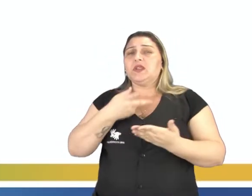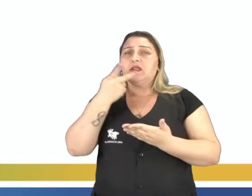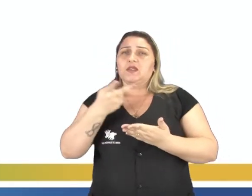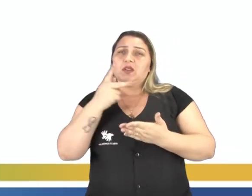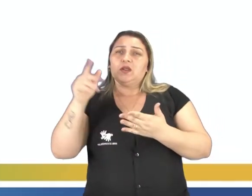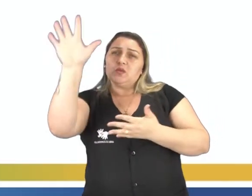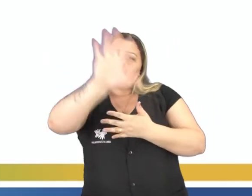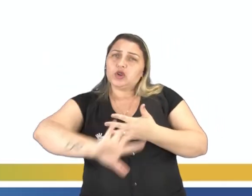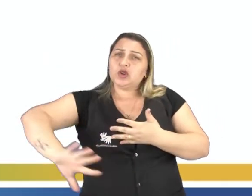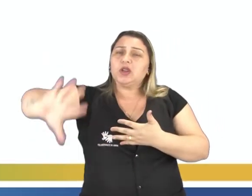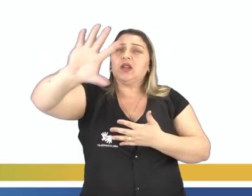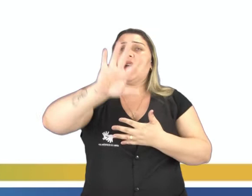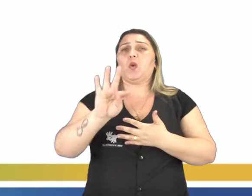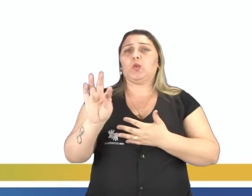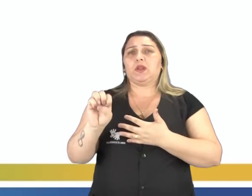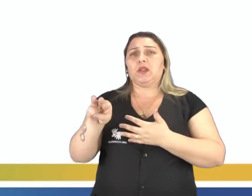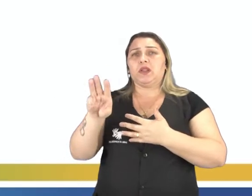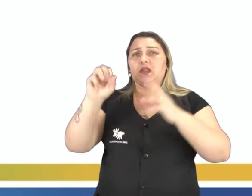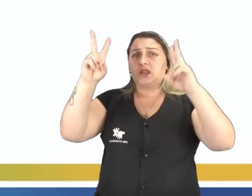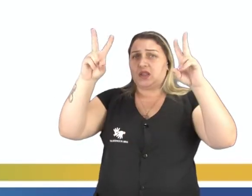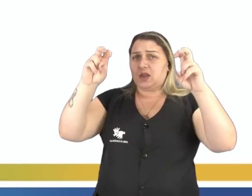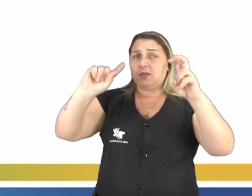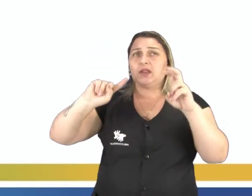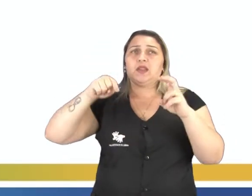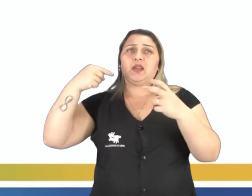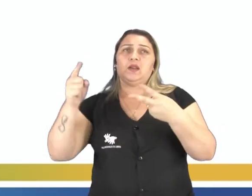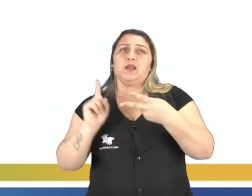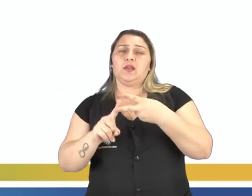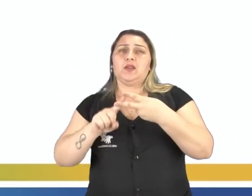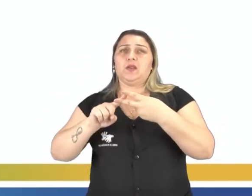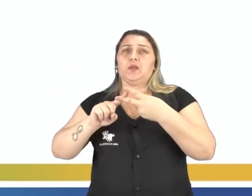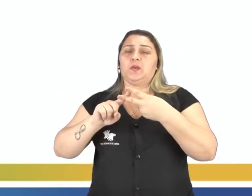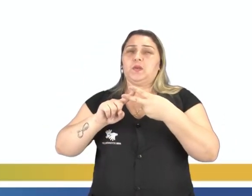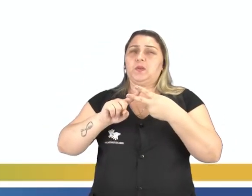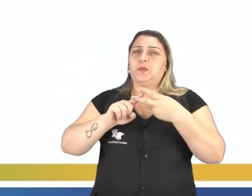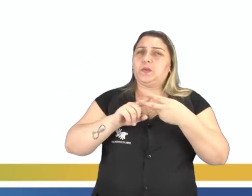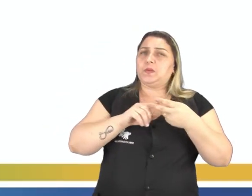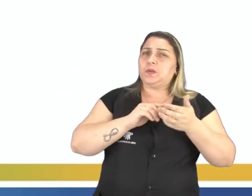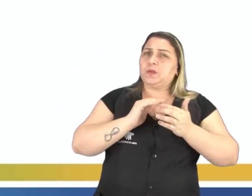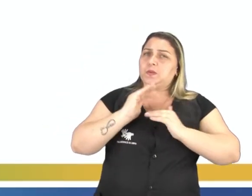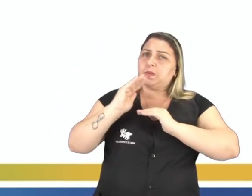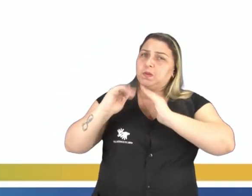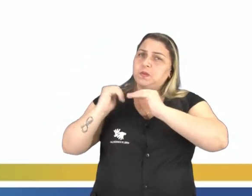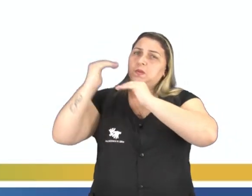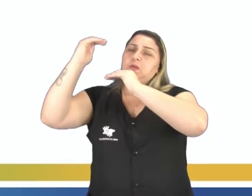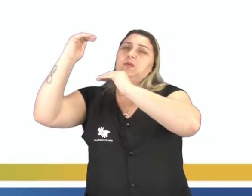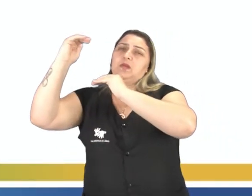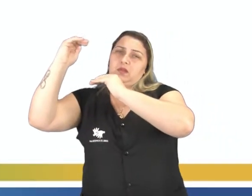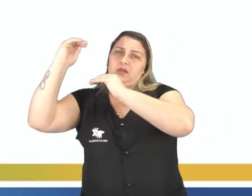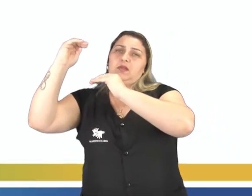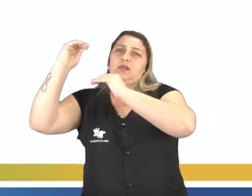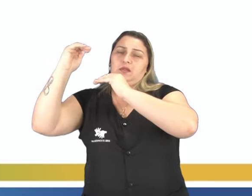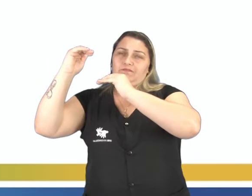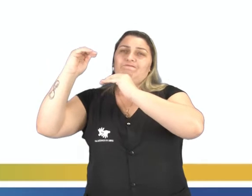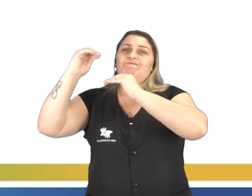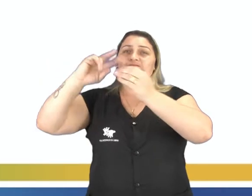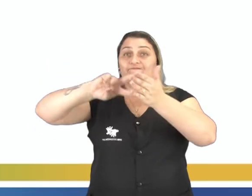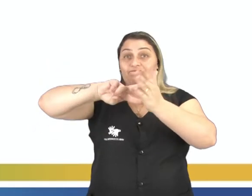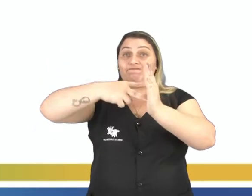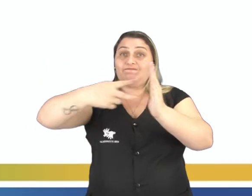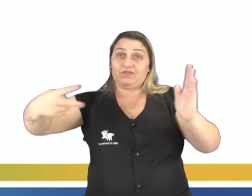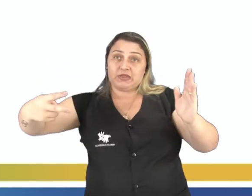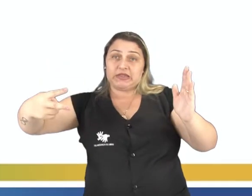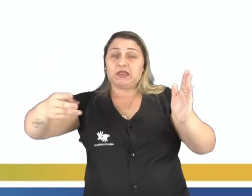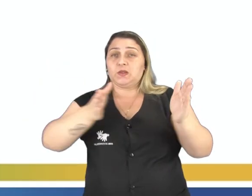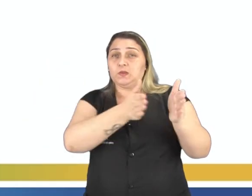tema. Logo em seguida, eu vou fazer o desenvolvimento, que eu vou fazer a interpretação. Nessa etapa, gente, vocês